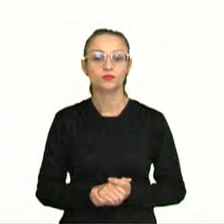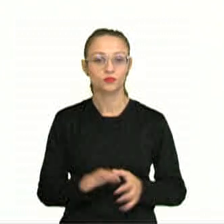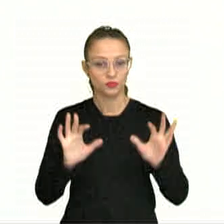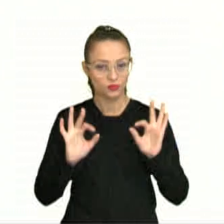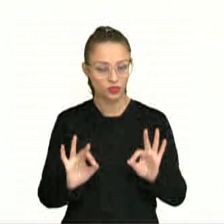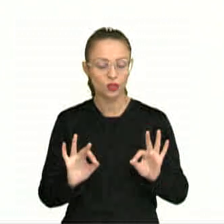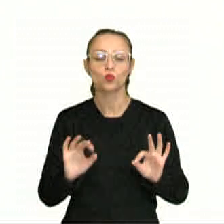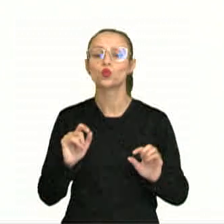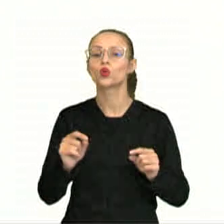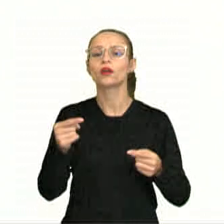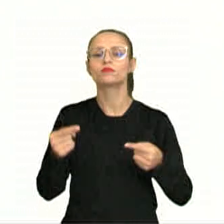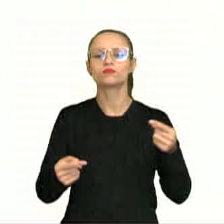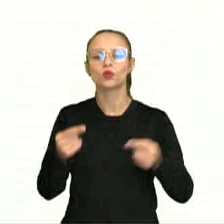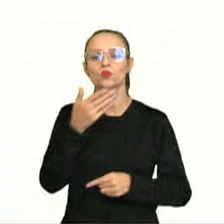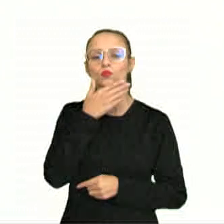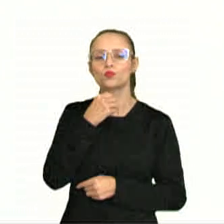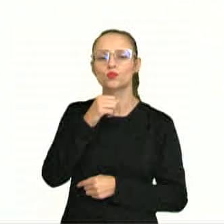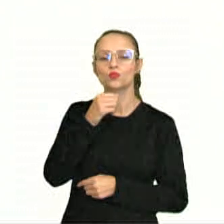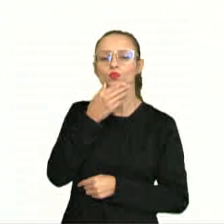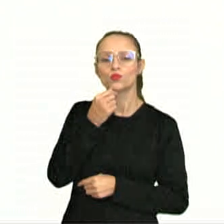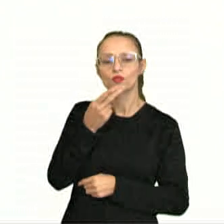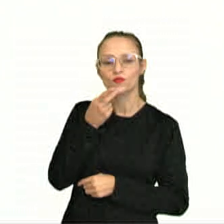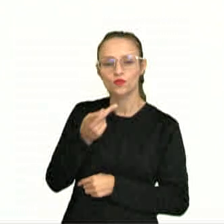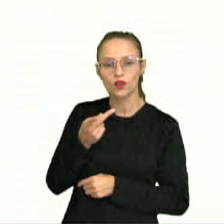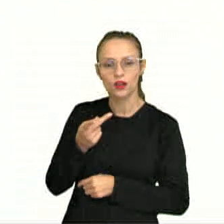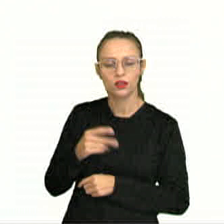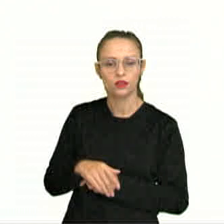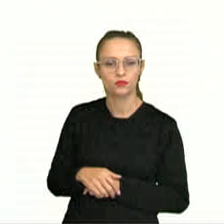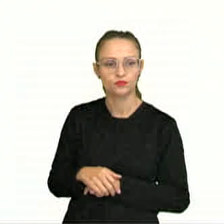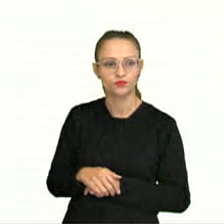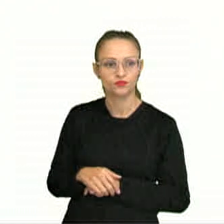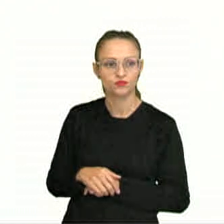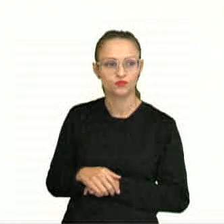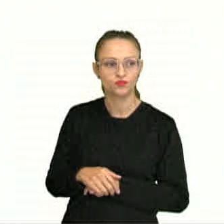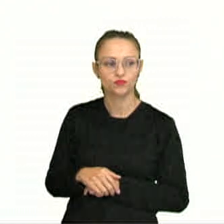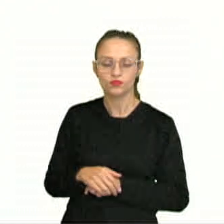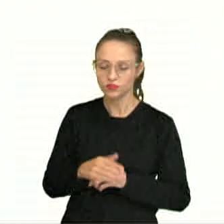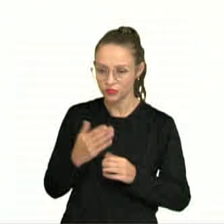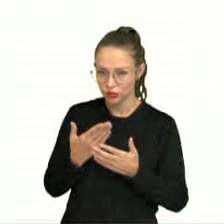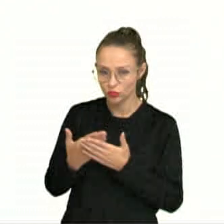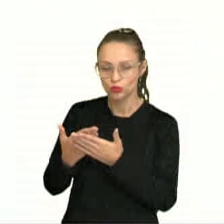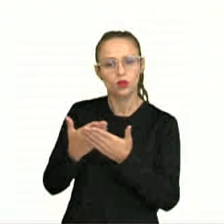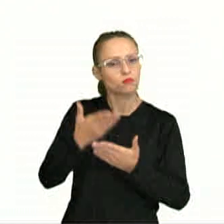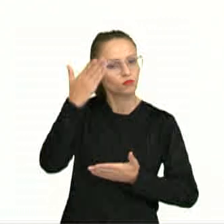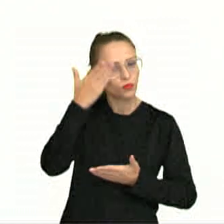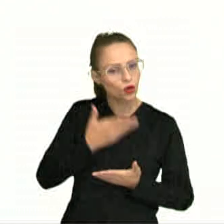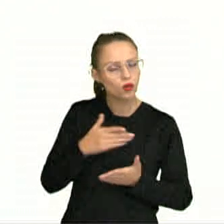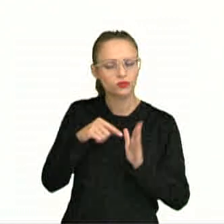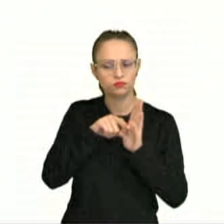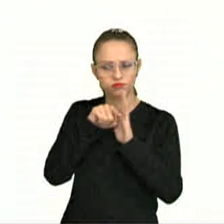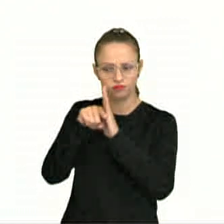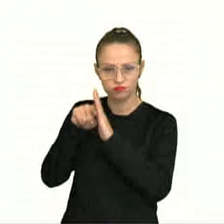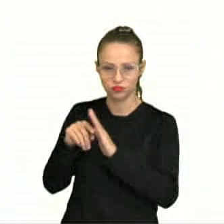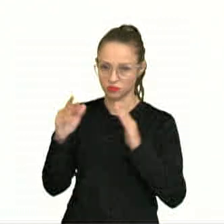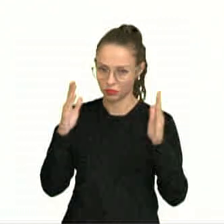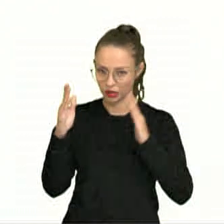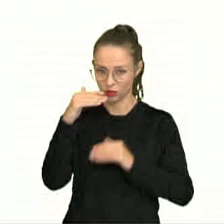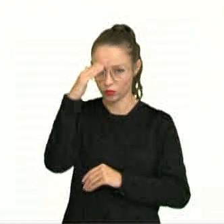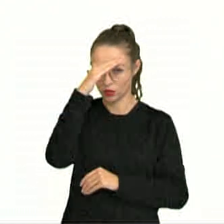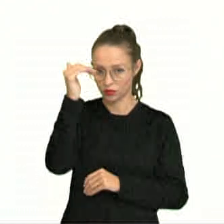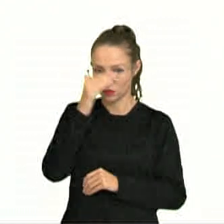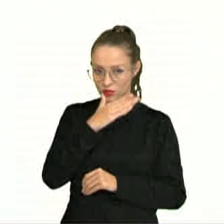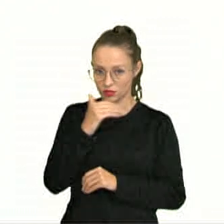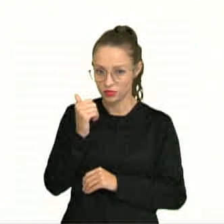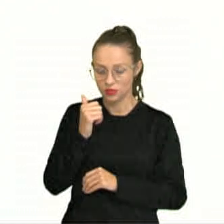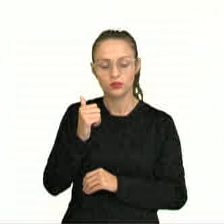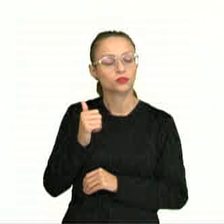Qual que era a discussão? O menino fala, estudos comprovam que durante a adolescência